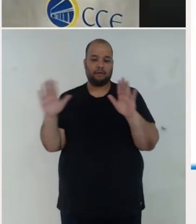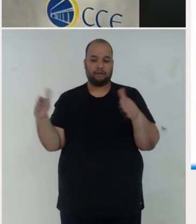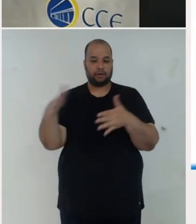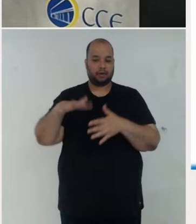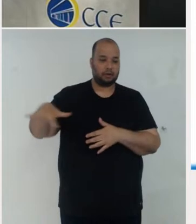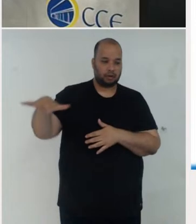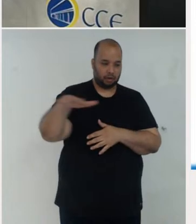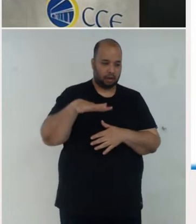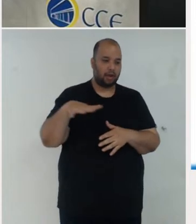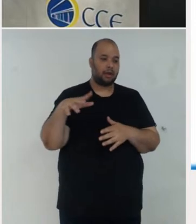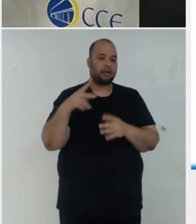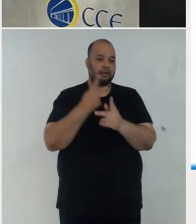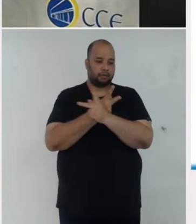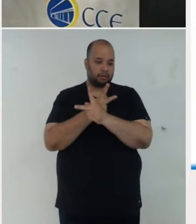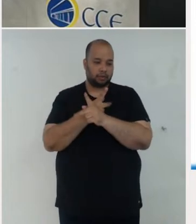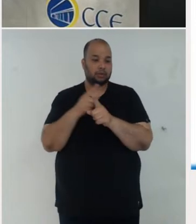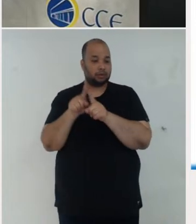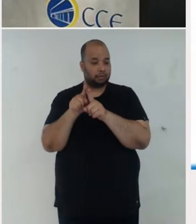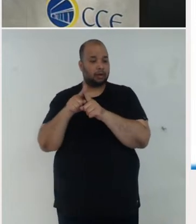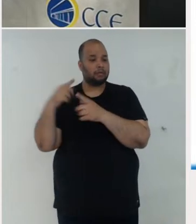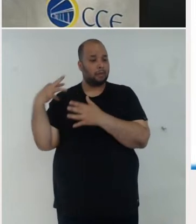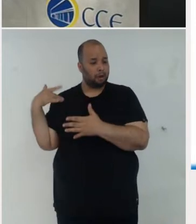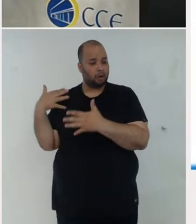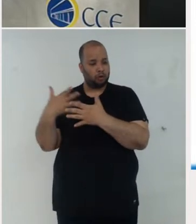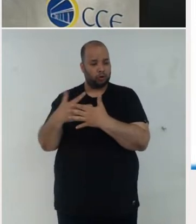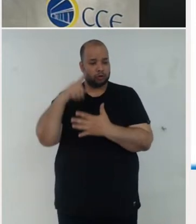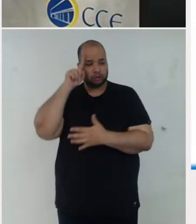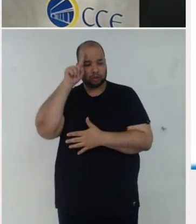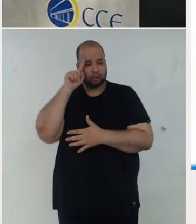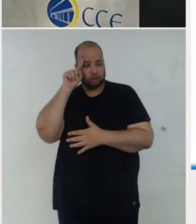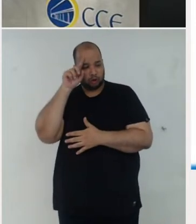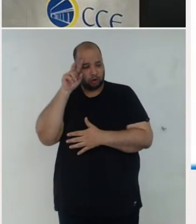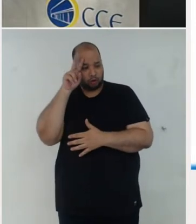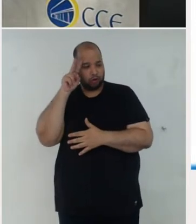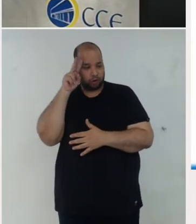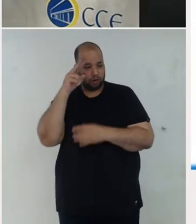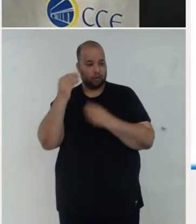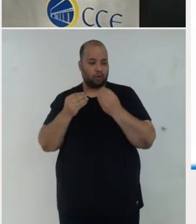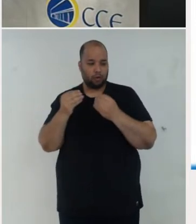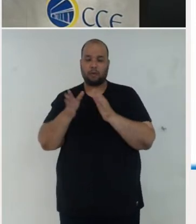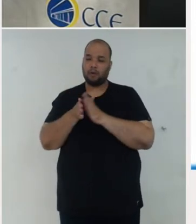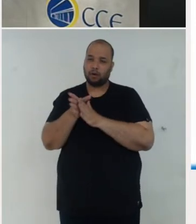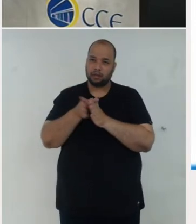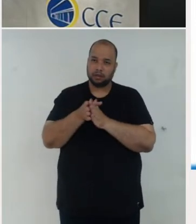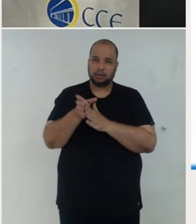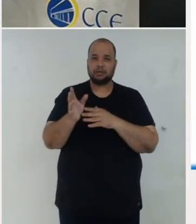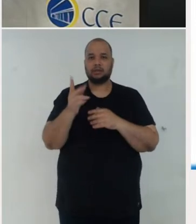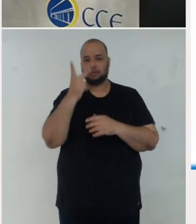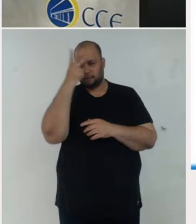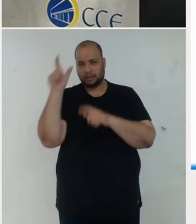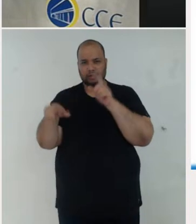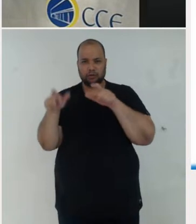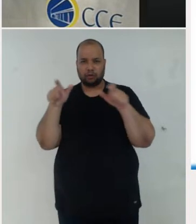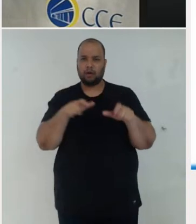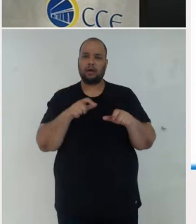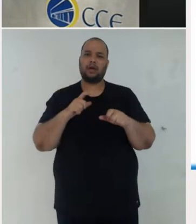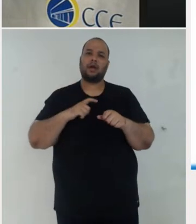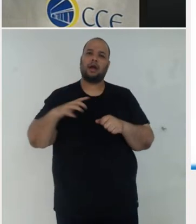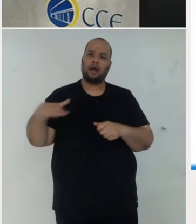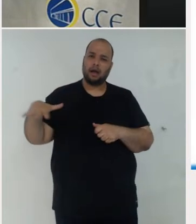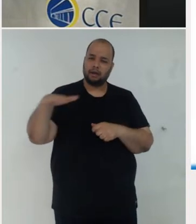na PEGET e tem a ver até com o percurso histórico, né? Ali das primeiras orientações, pessoas que estavam mais envolvidas com o campo